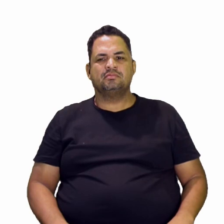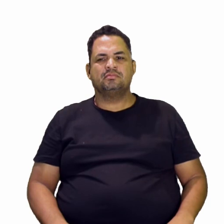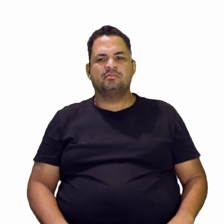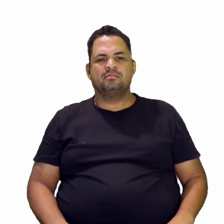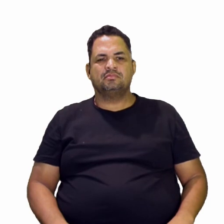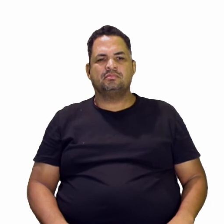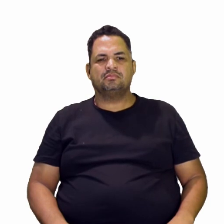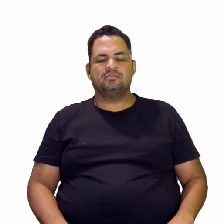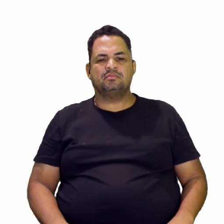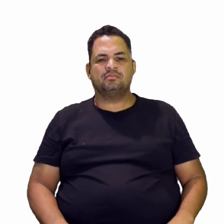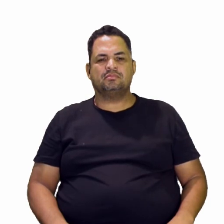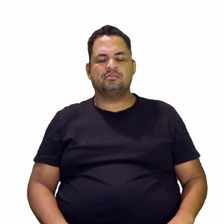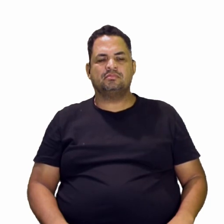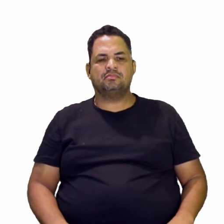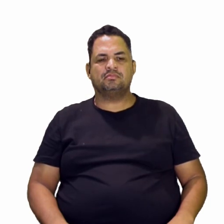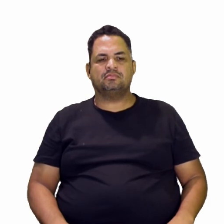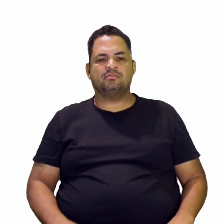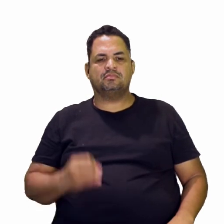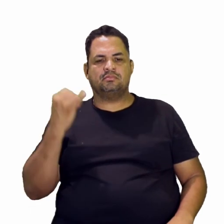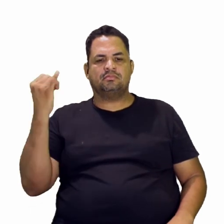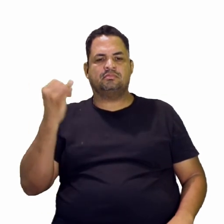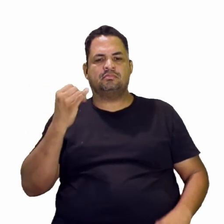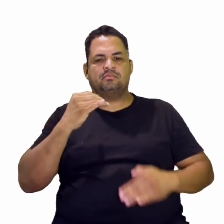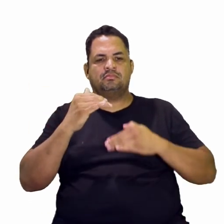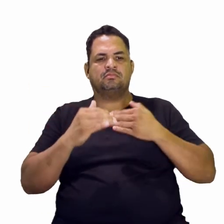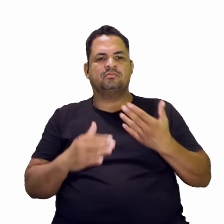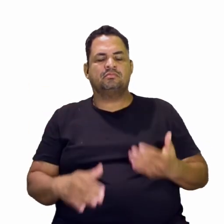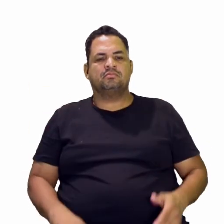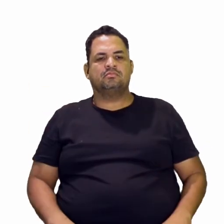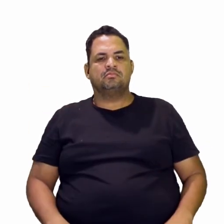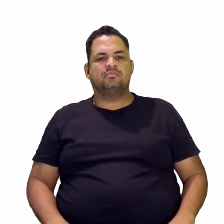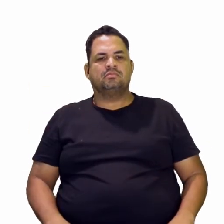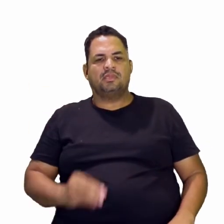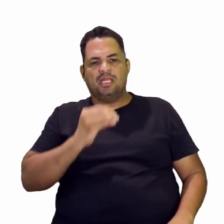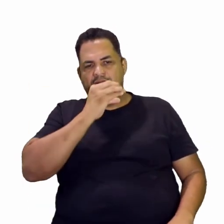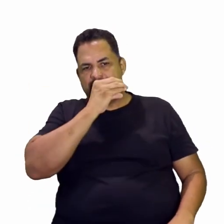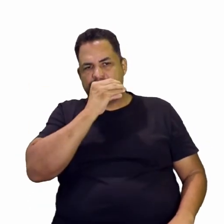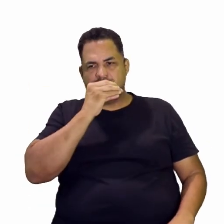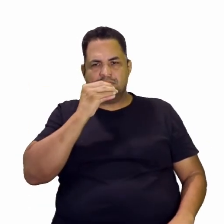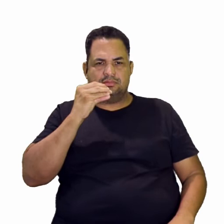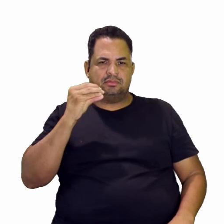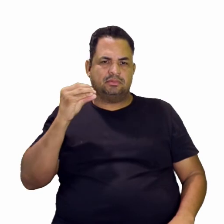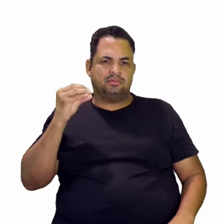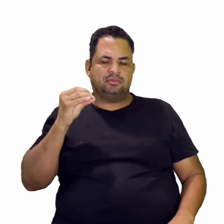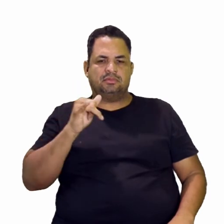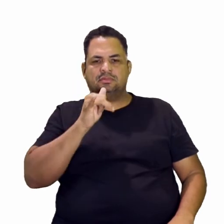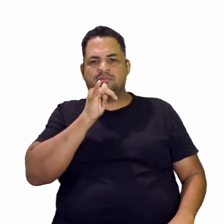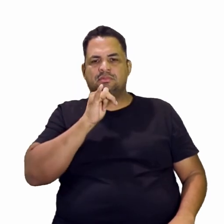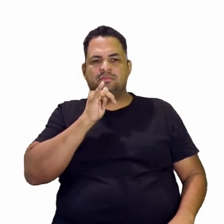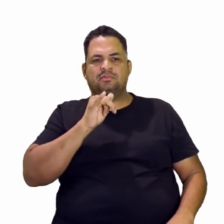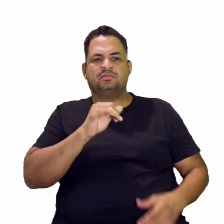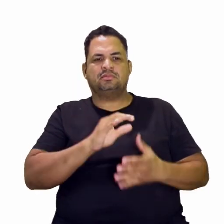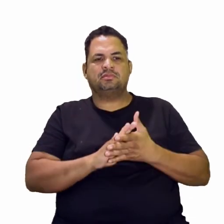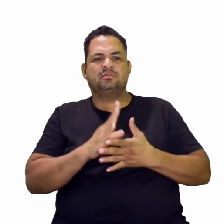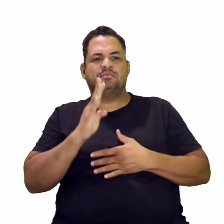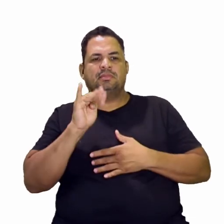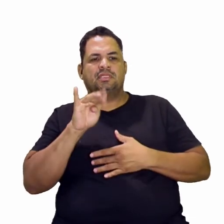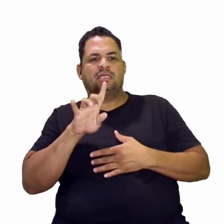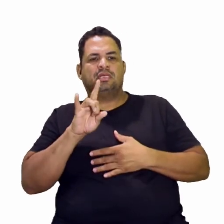Vou pra cá. Aí. É importante no crescimento... Opa, a cenoura... Por exemplo, ela é rica em